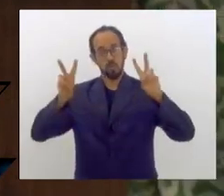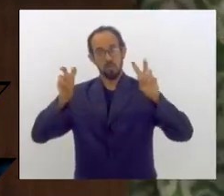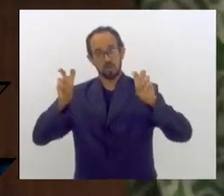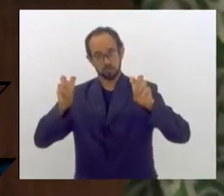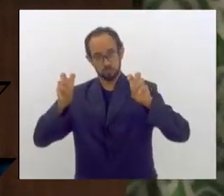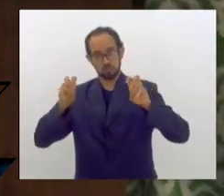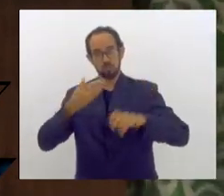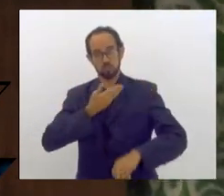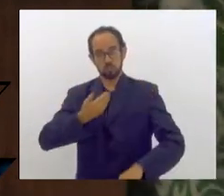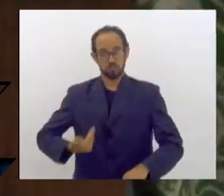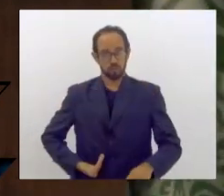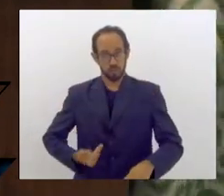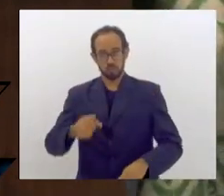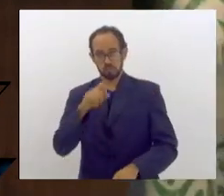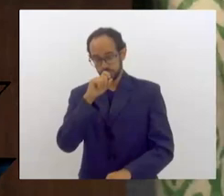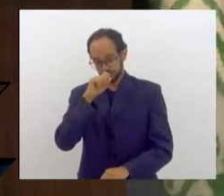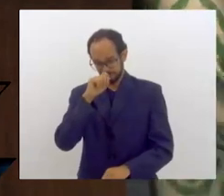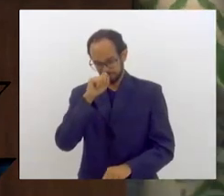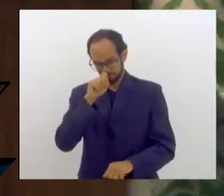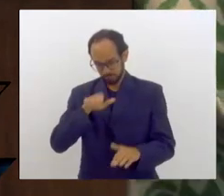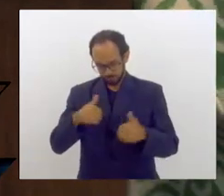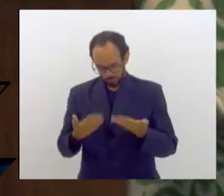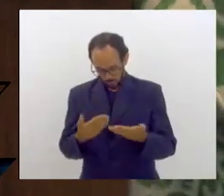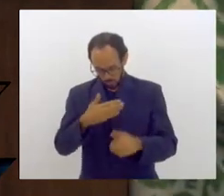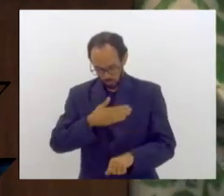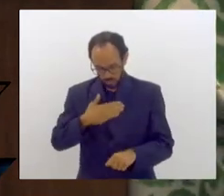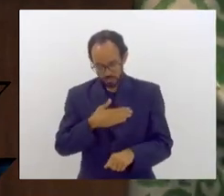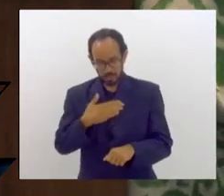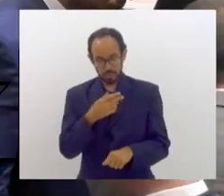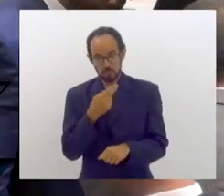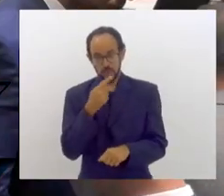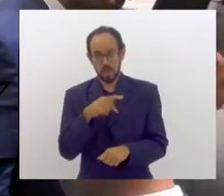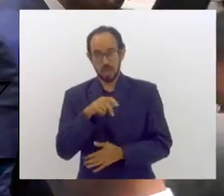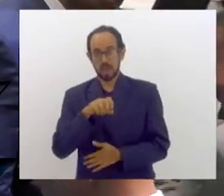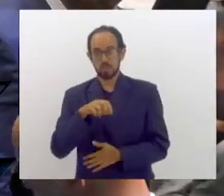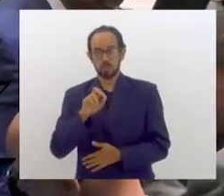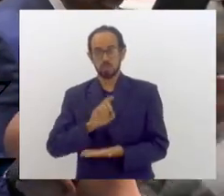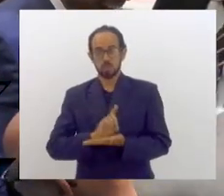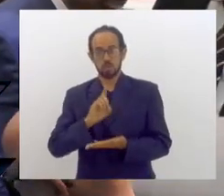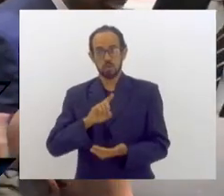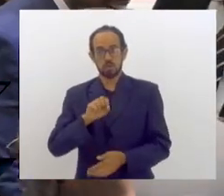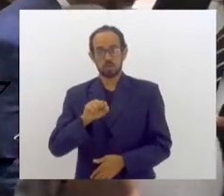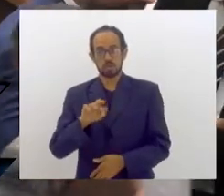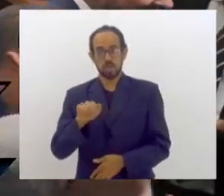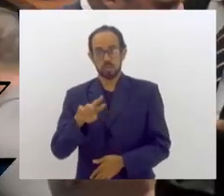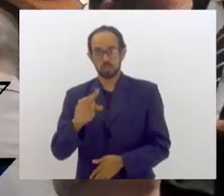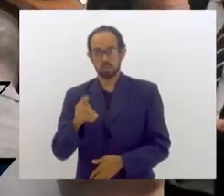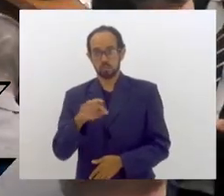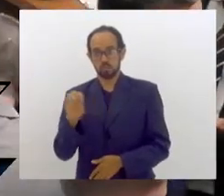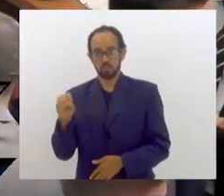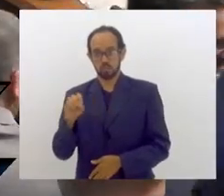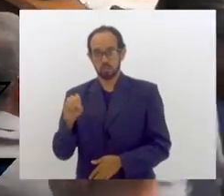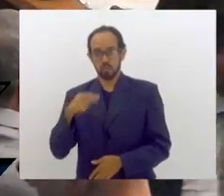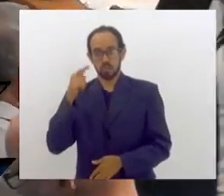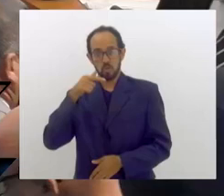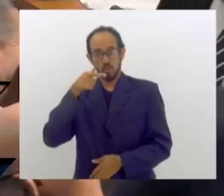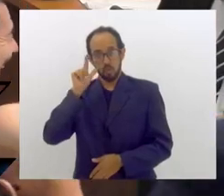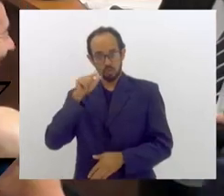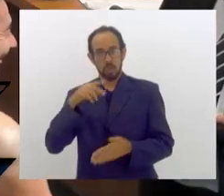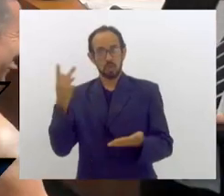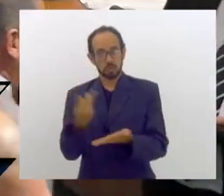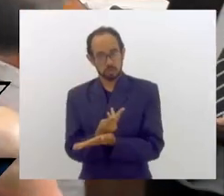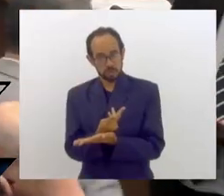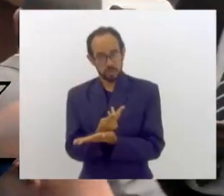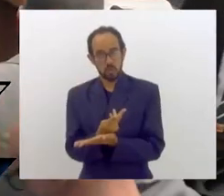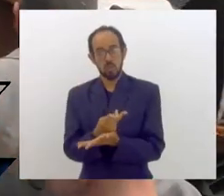o que eu quero dizer ao líder do governo, doutor Serginho, é que ontem nós tivemos a obstrução da pauta